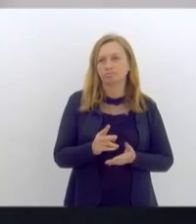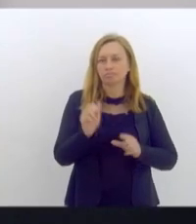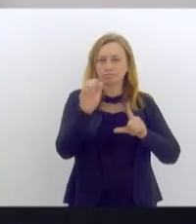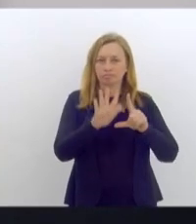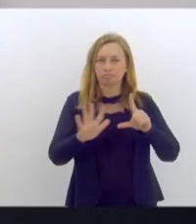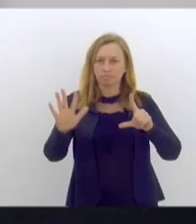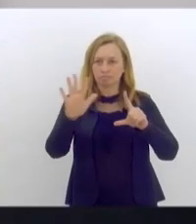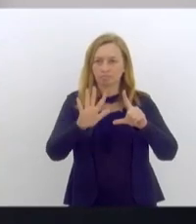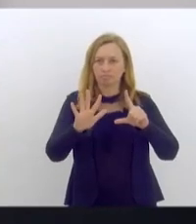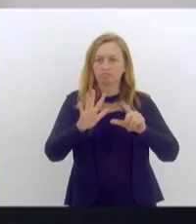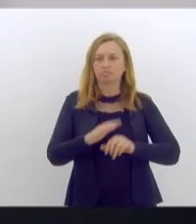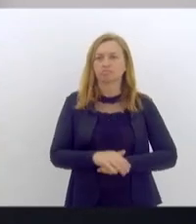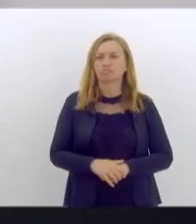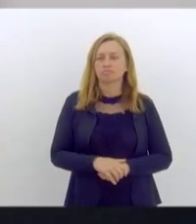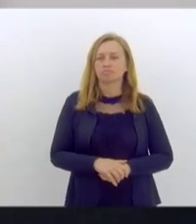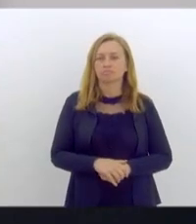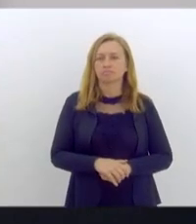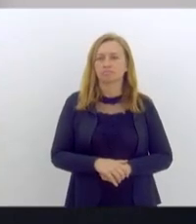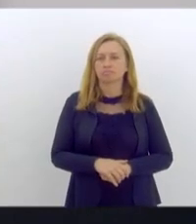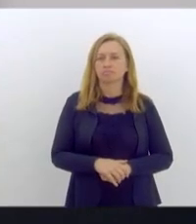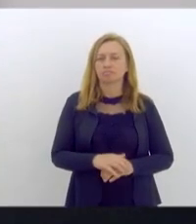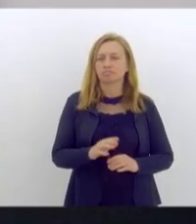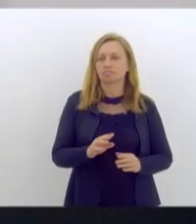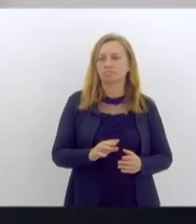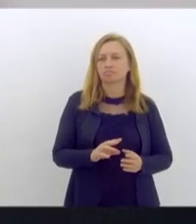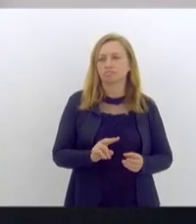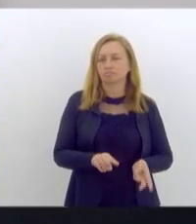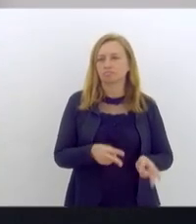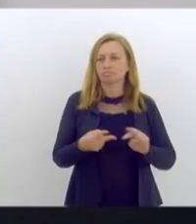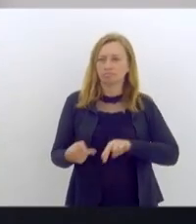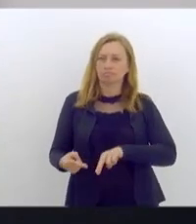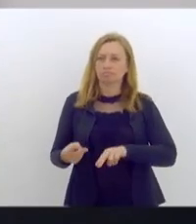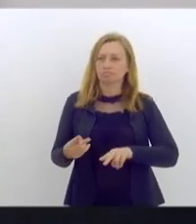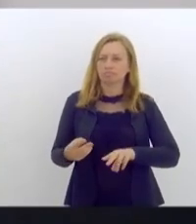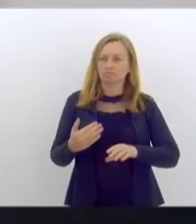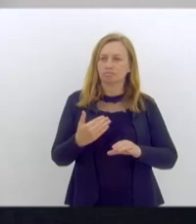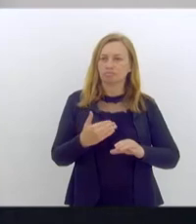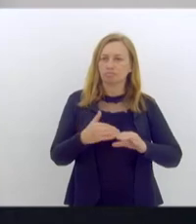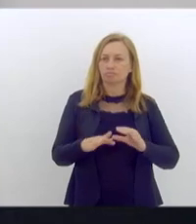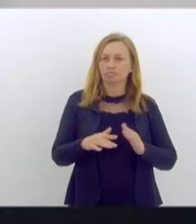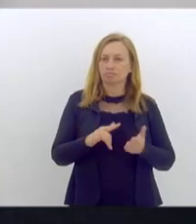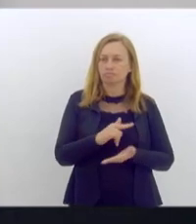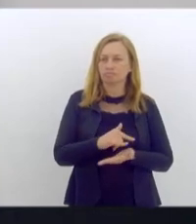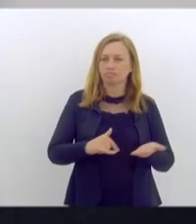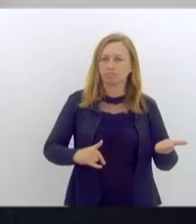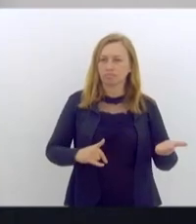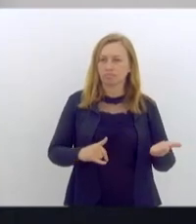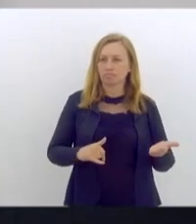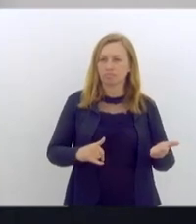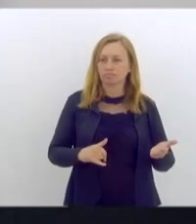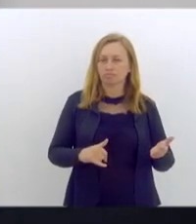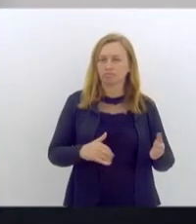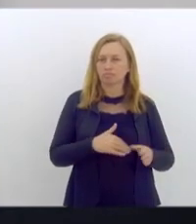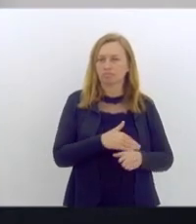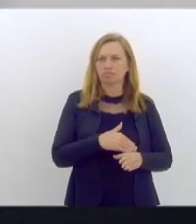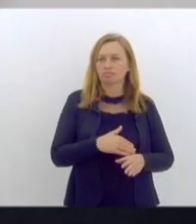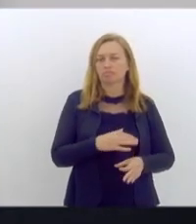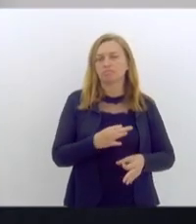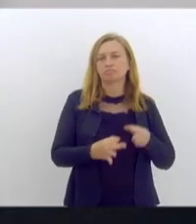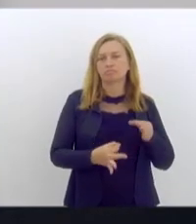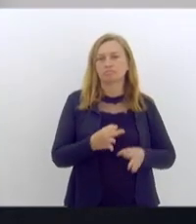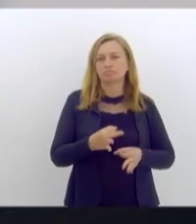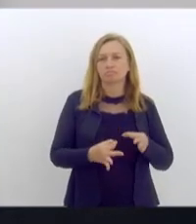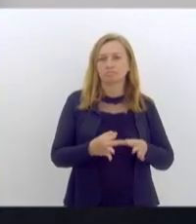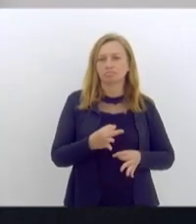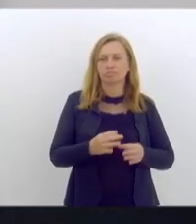de Transparência dispensando o encaminhamento arremessa de todos os contratos ao Tribunal de Contas então um dos